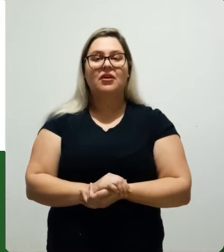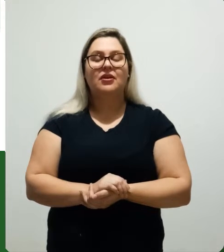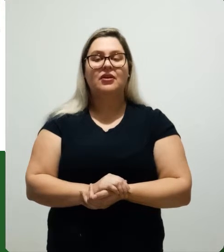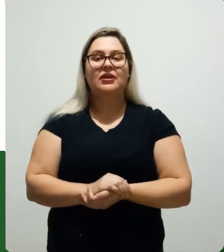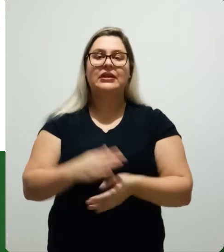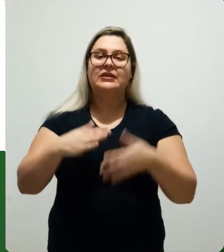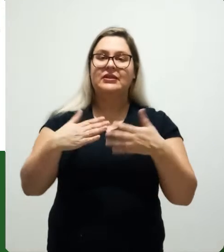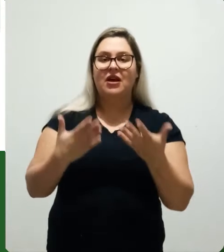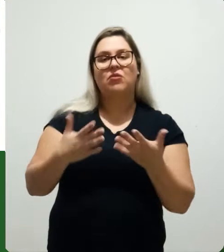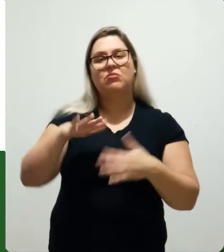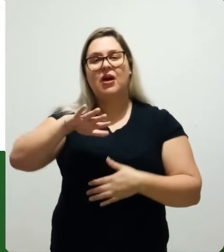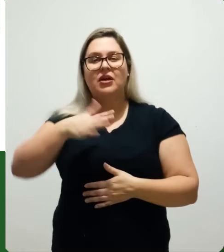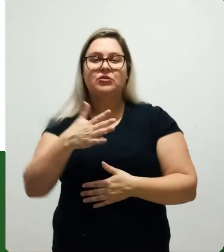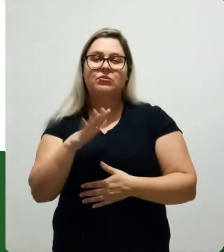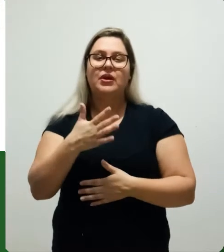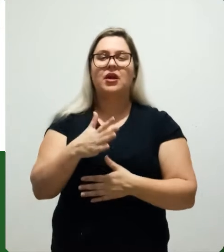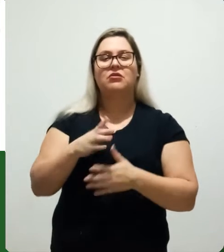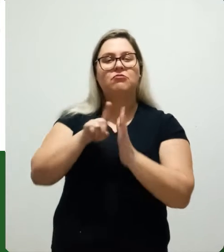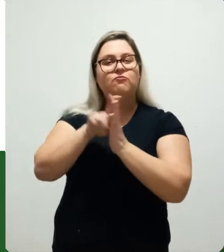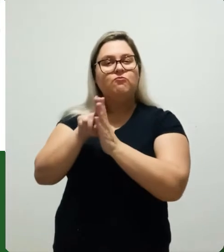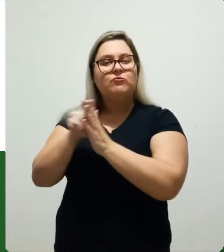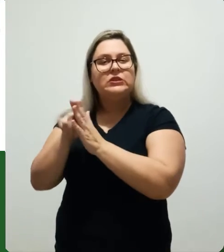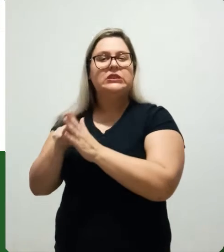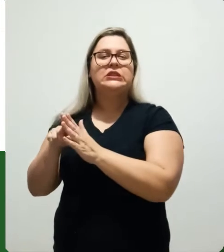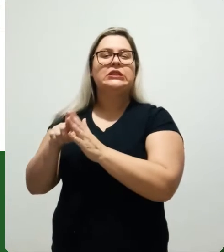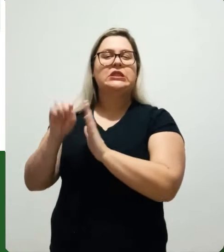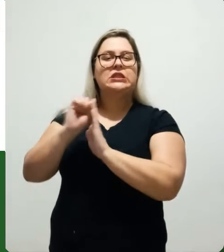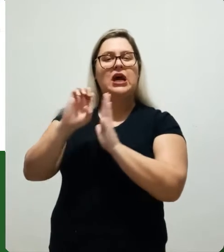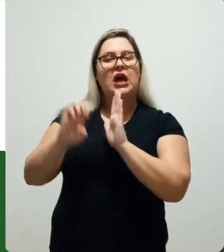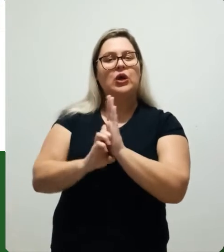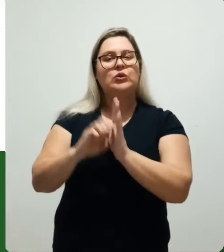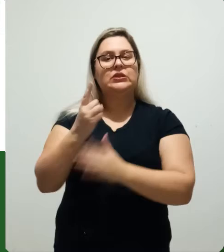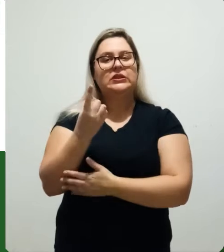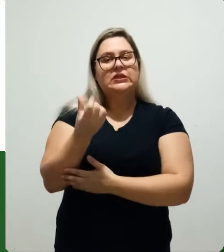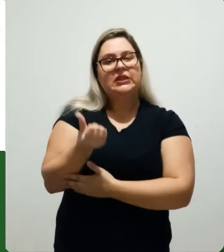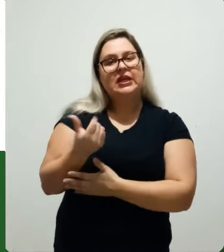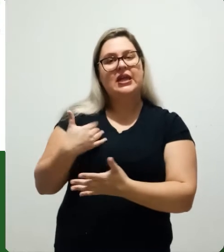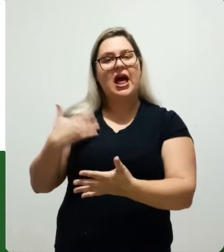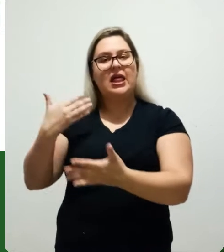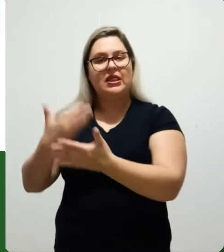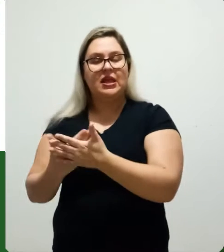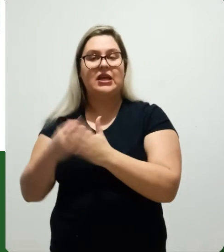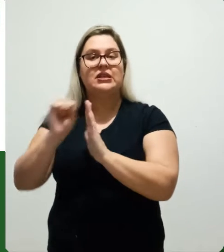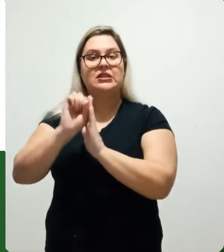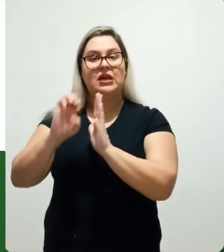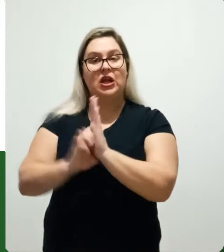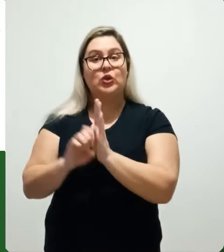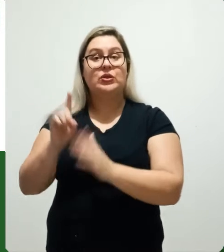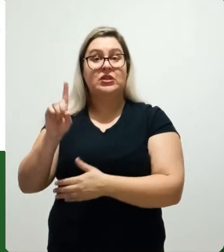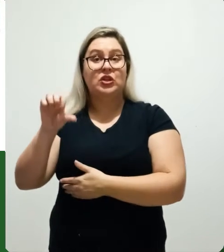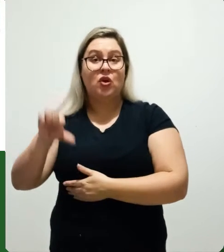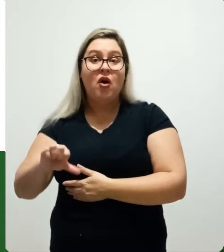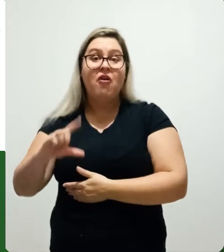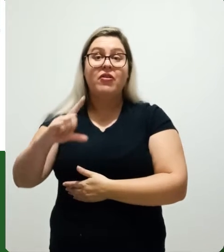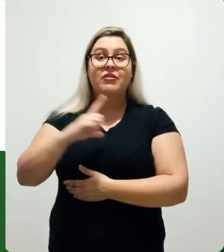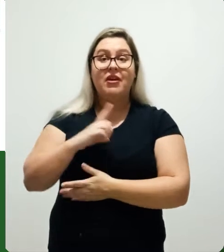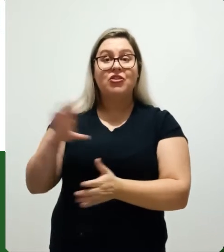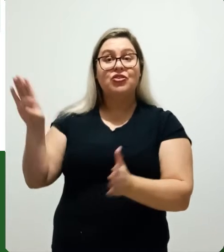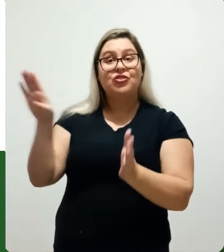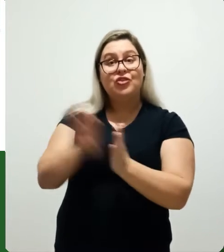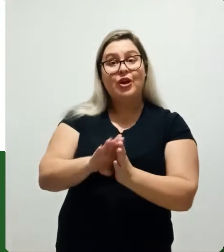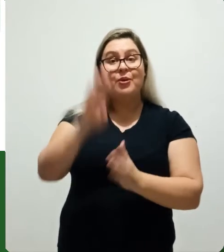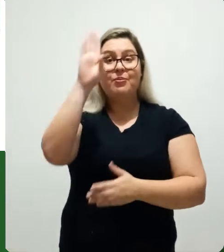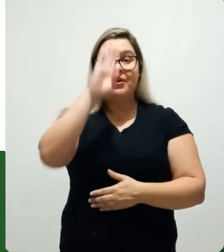Então, estima-se que ao longo do século XVI ao século XIX, nós vamos ter aí